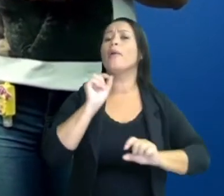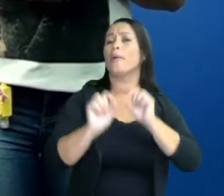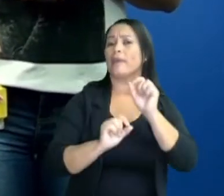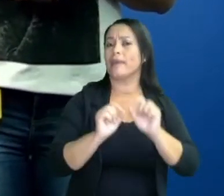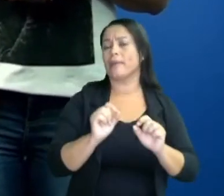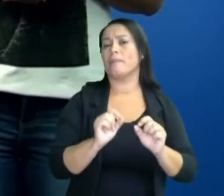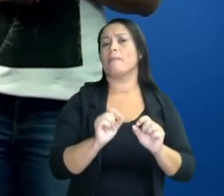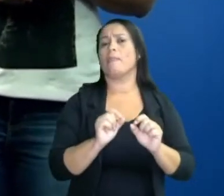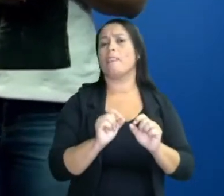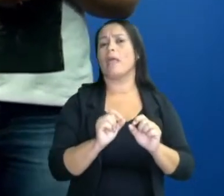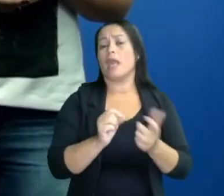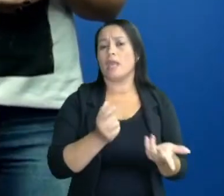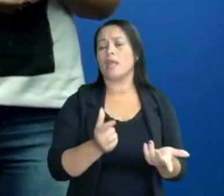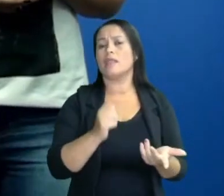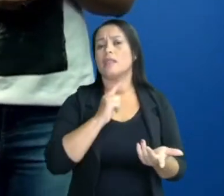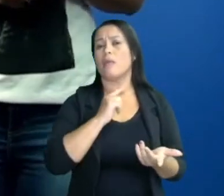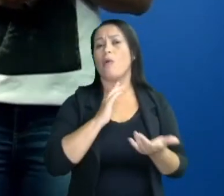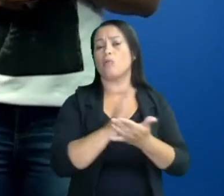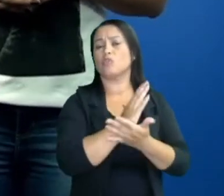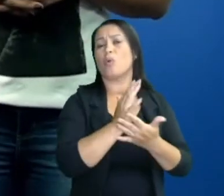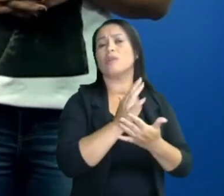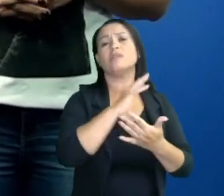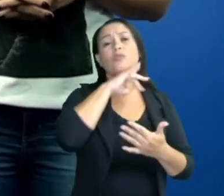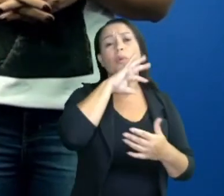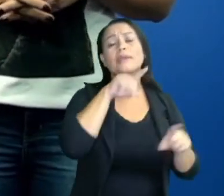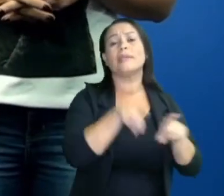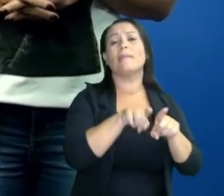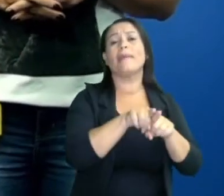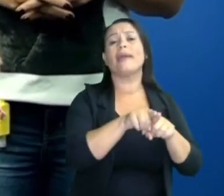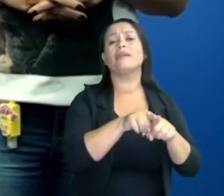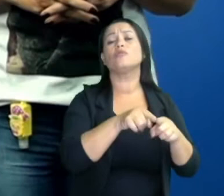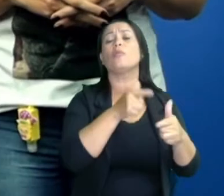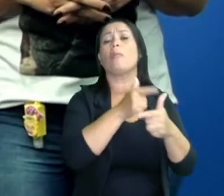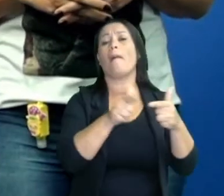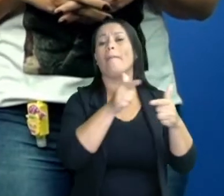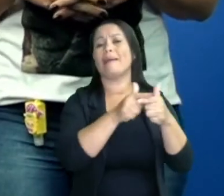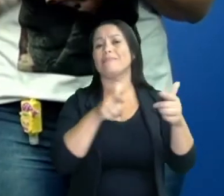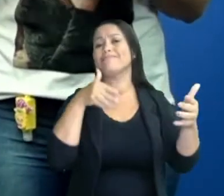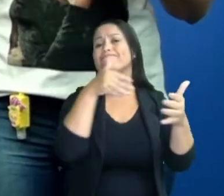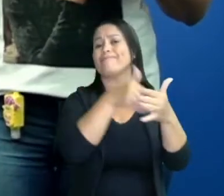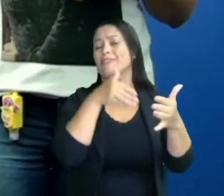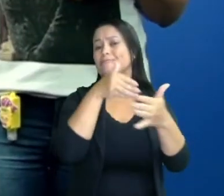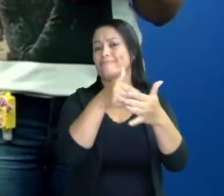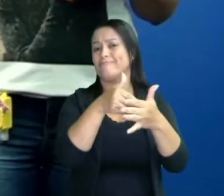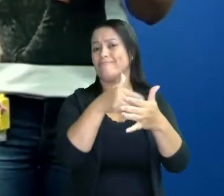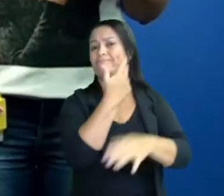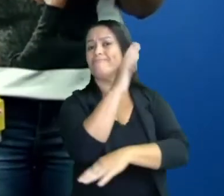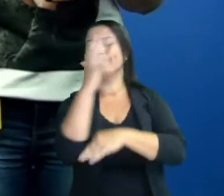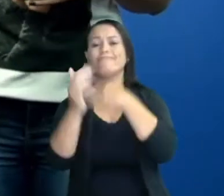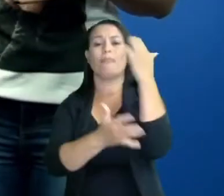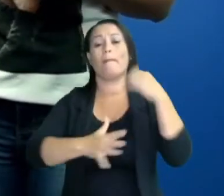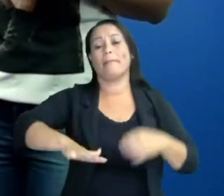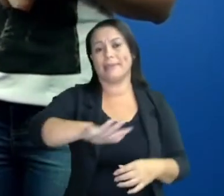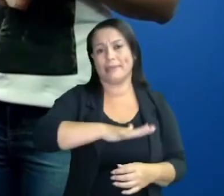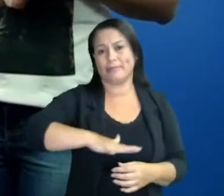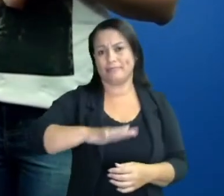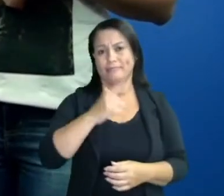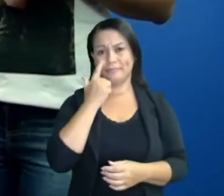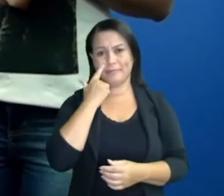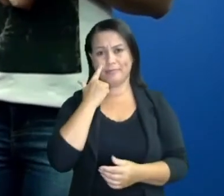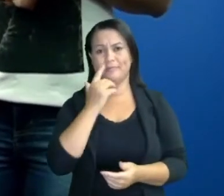com como resultado negativo nós temos assim pactos ambientais e vamos ver pouco mais à